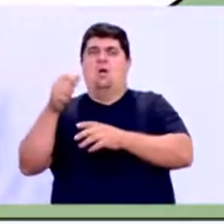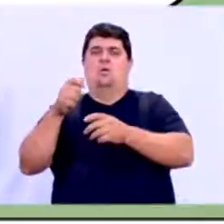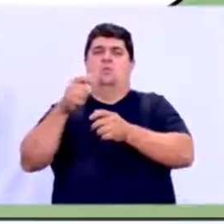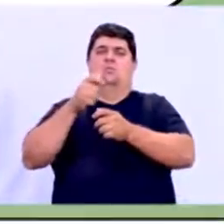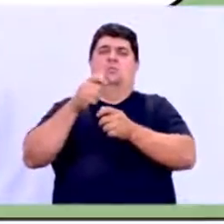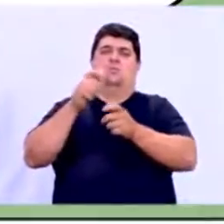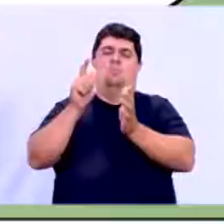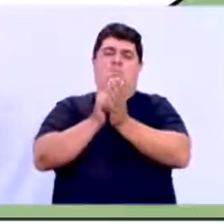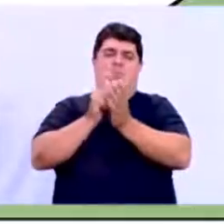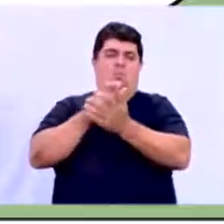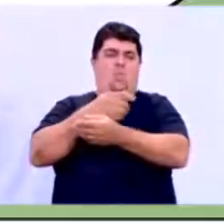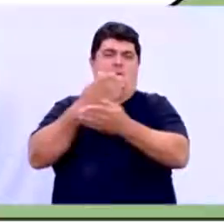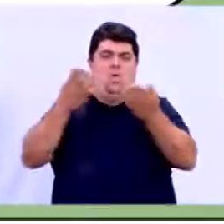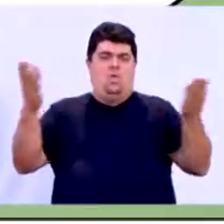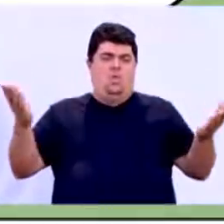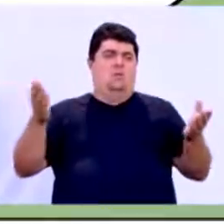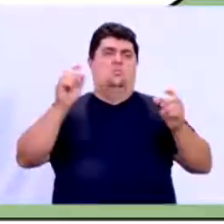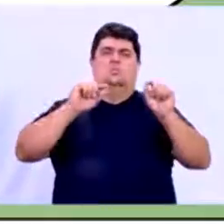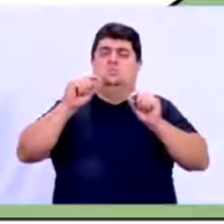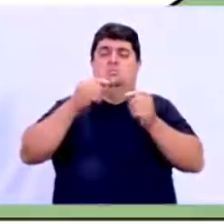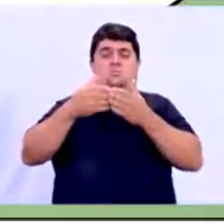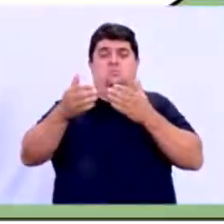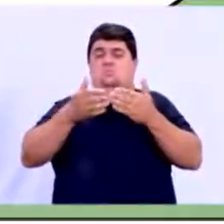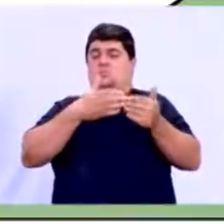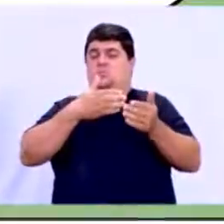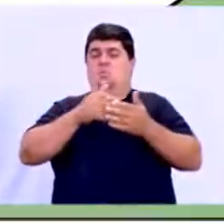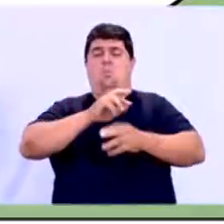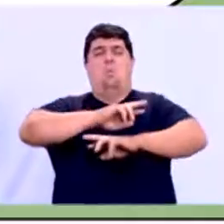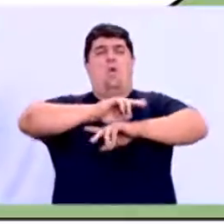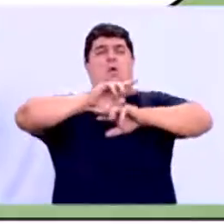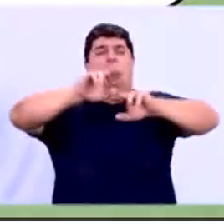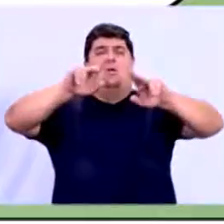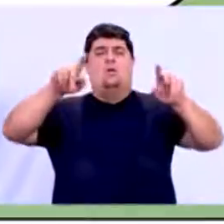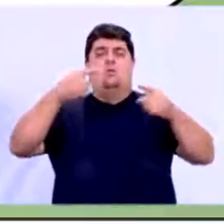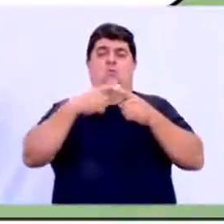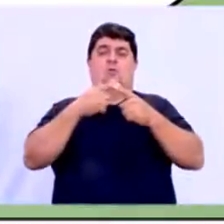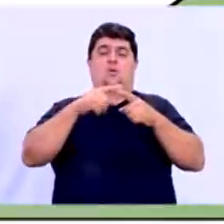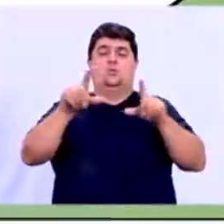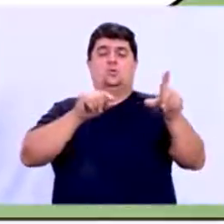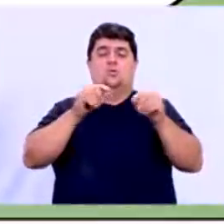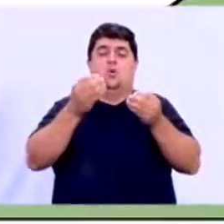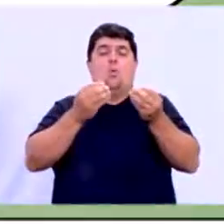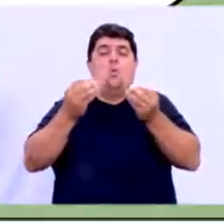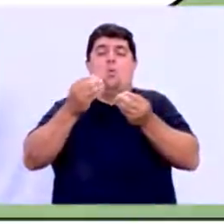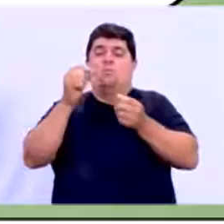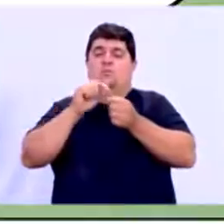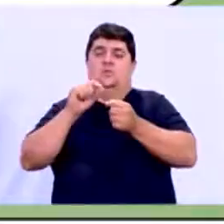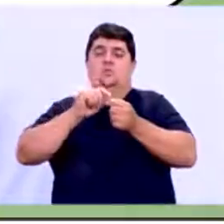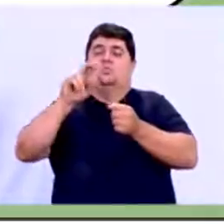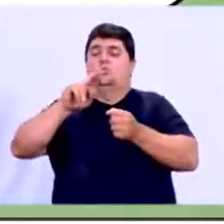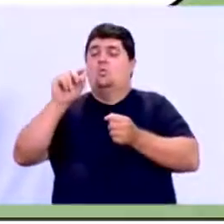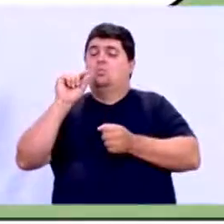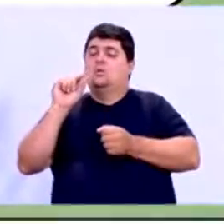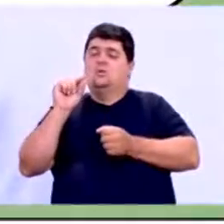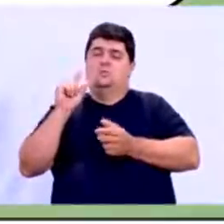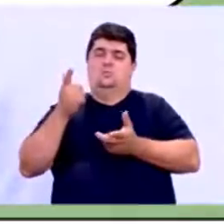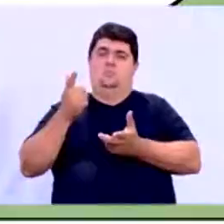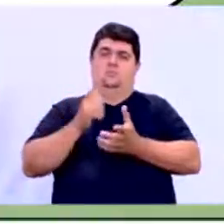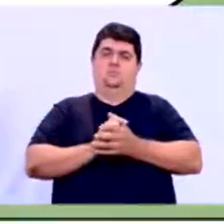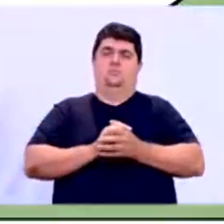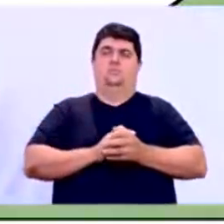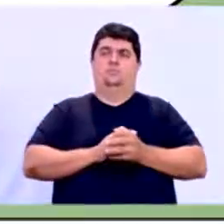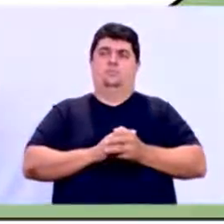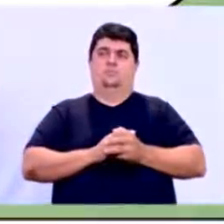né? Então, aqui a gente destaca os meios, né? A forma como será desenvolvido, o método, a metodologia e